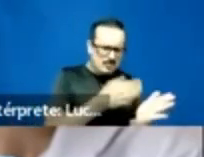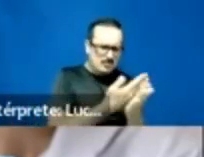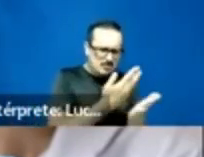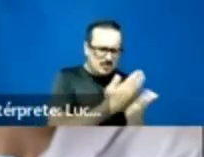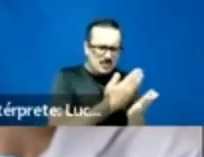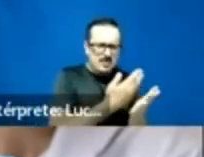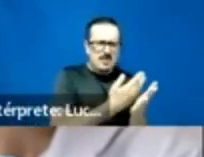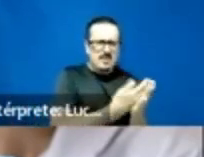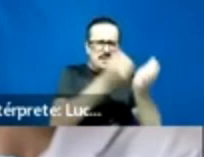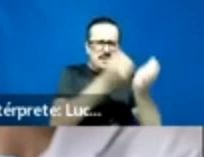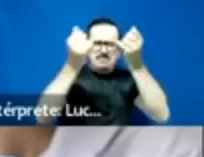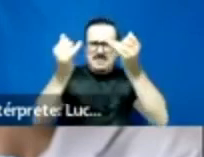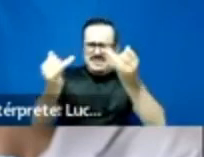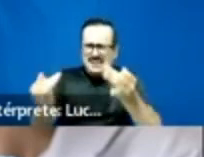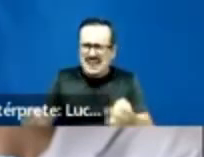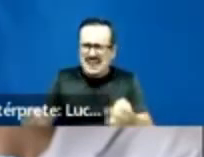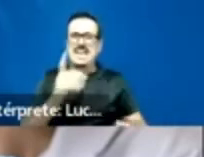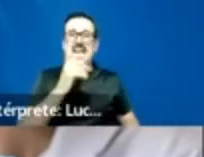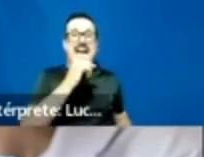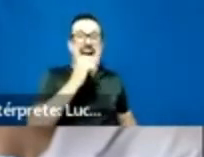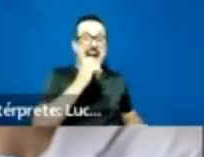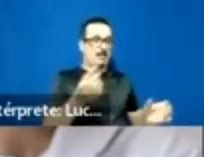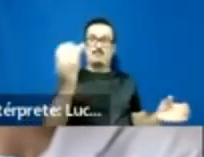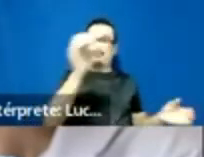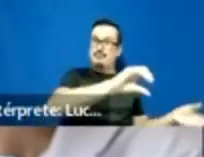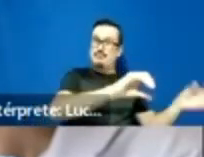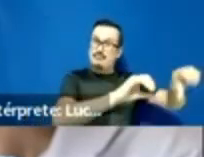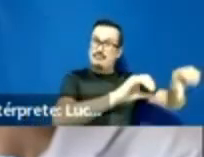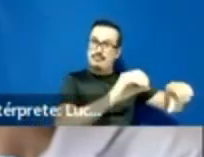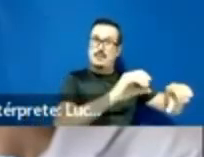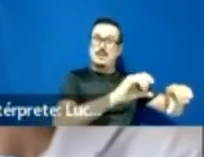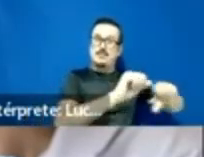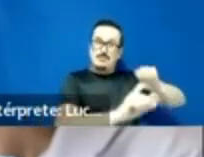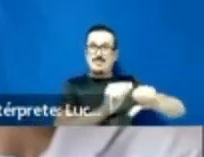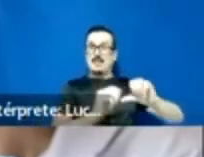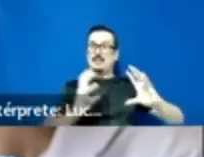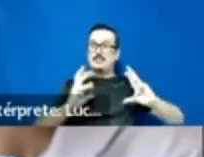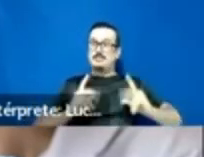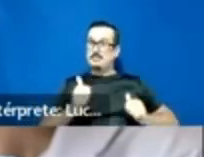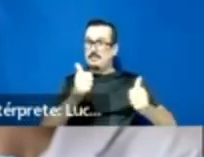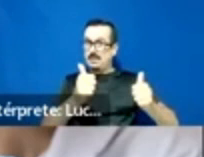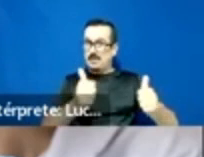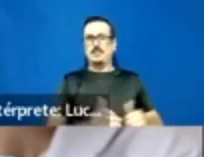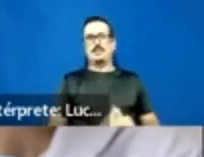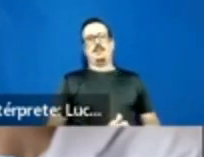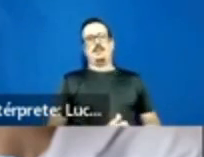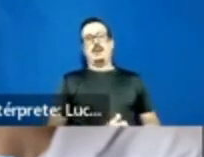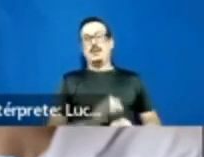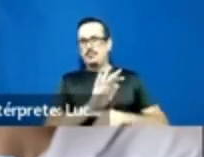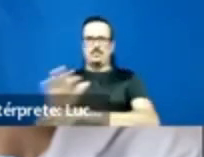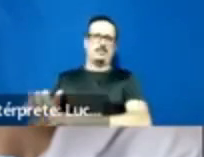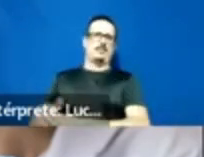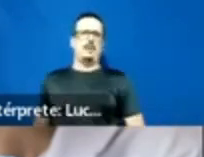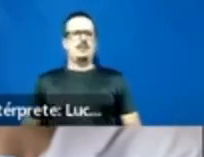tratada magneticamente. São renomadas instituições. Você tem aqui a Unesp, por exemplo,